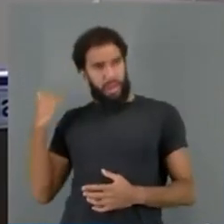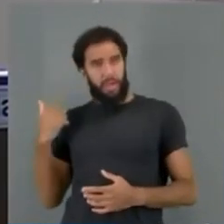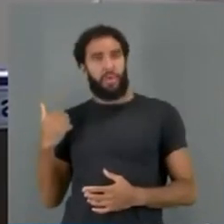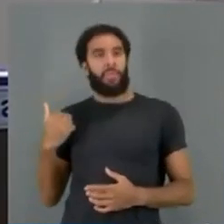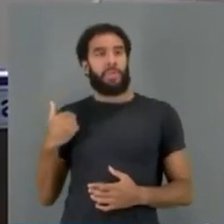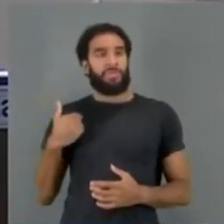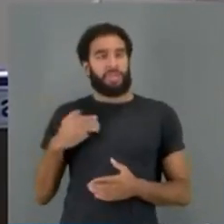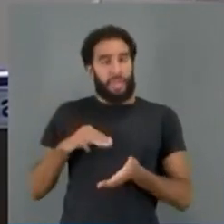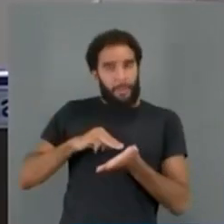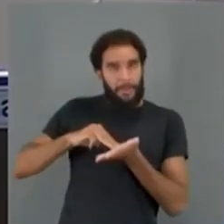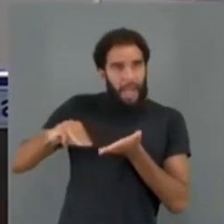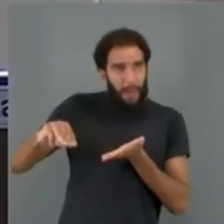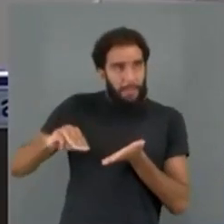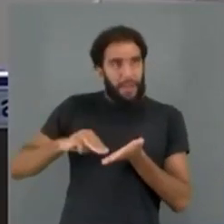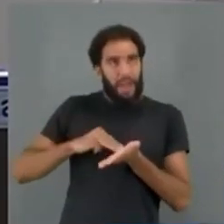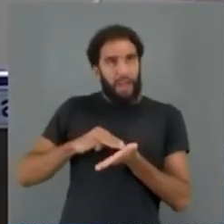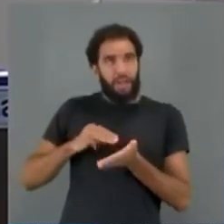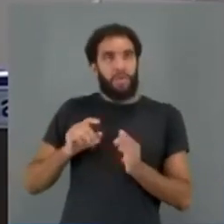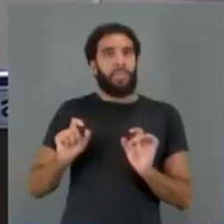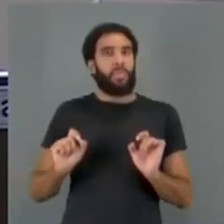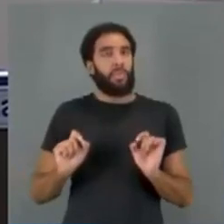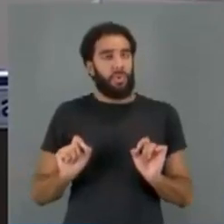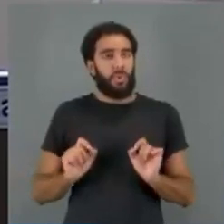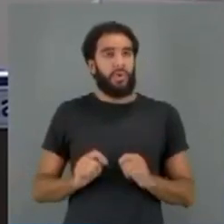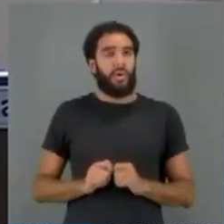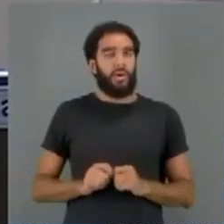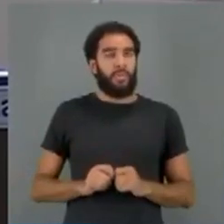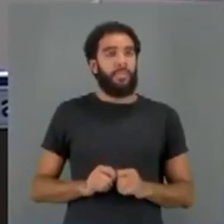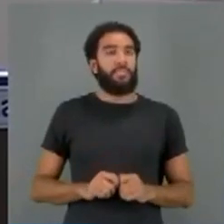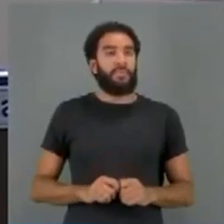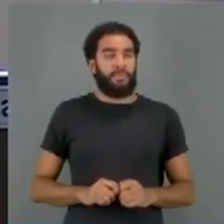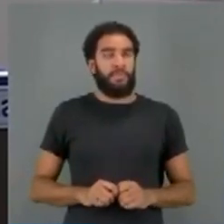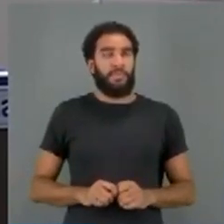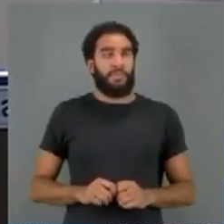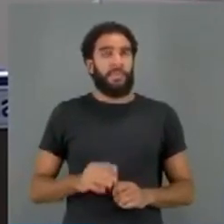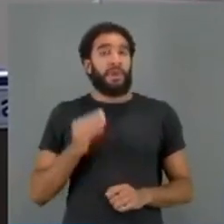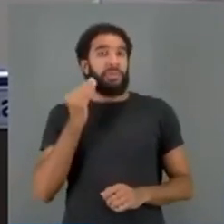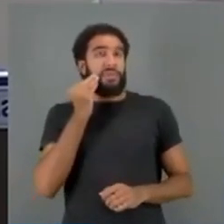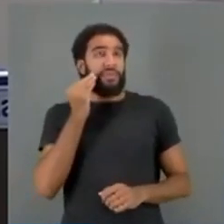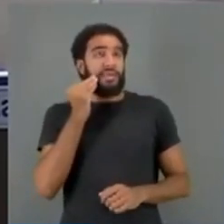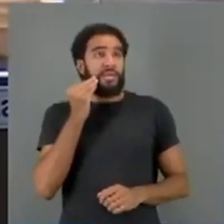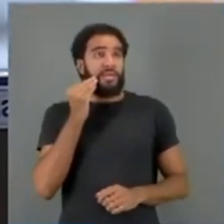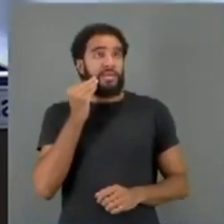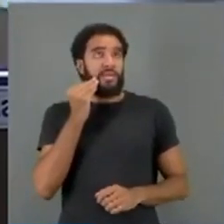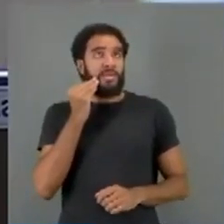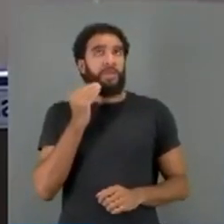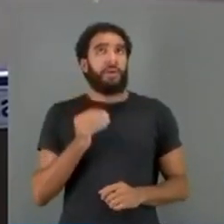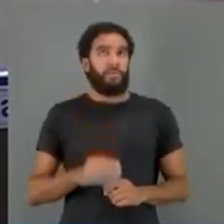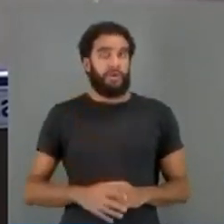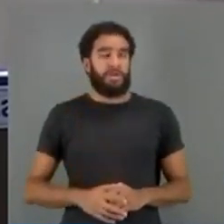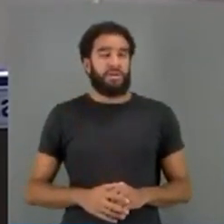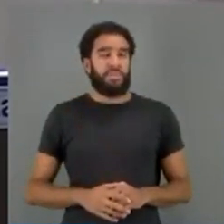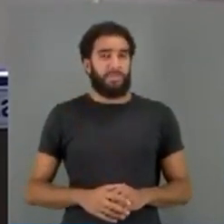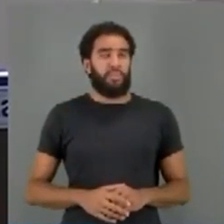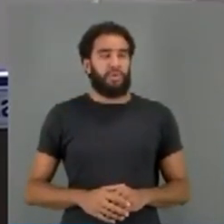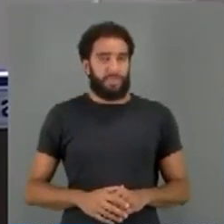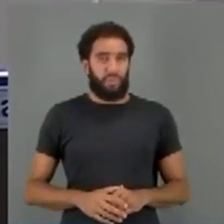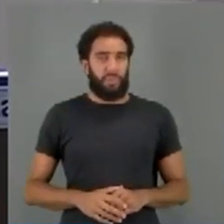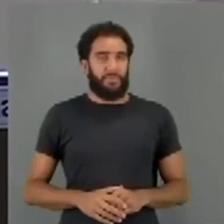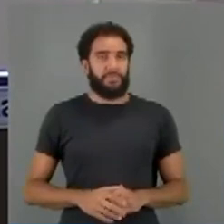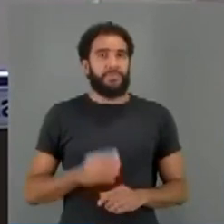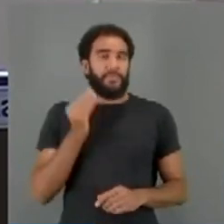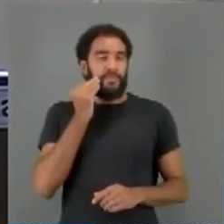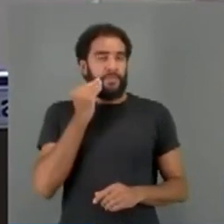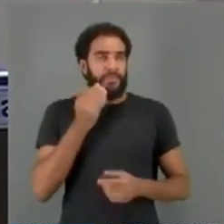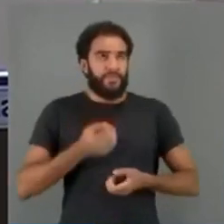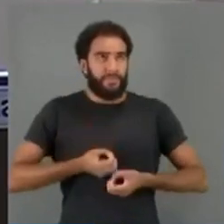primeira mensagem com o tenente coronel Cid, foi que desse, que viesse alguma manifestação para